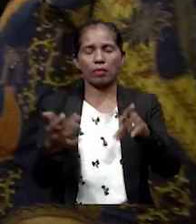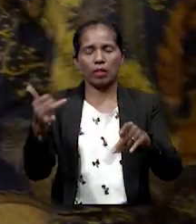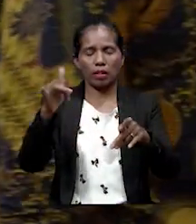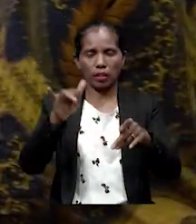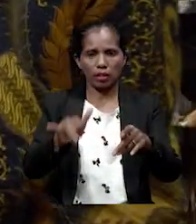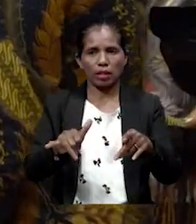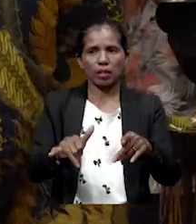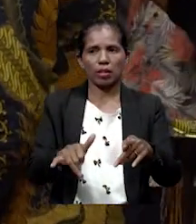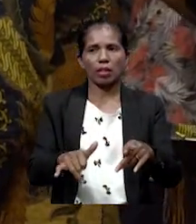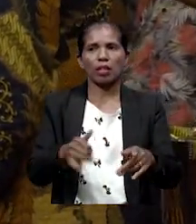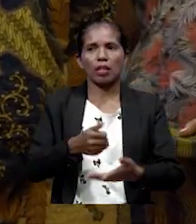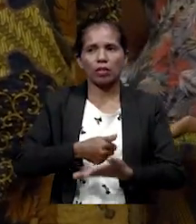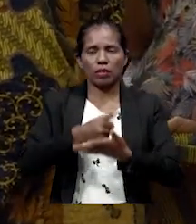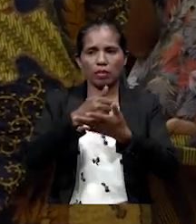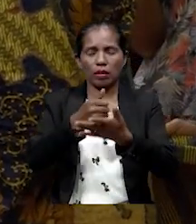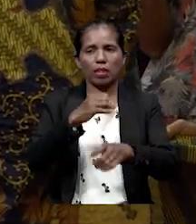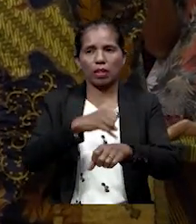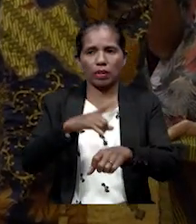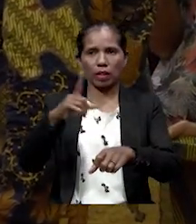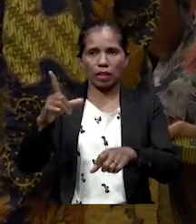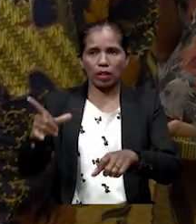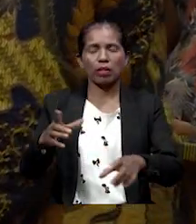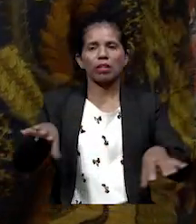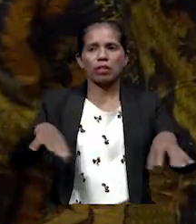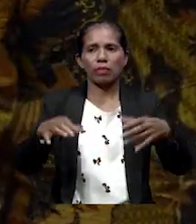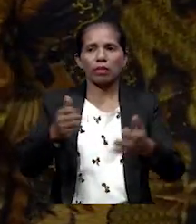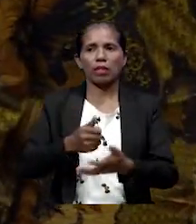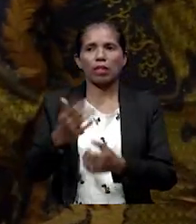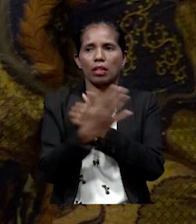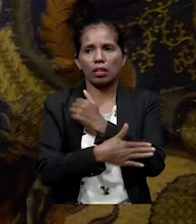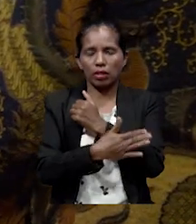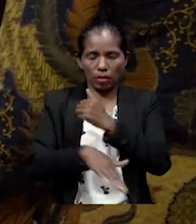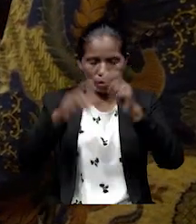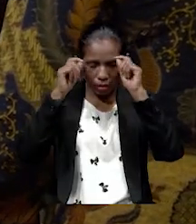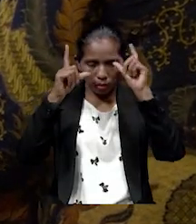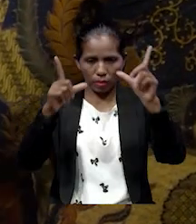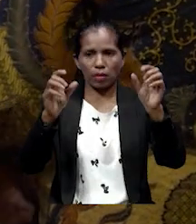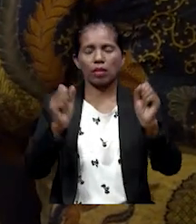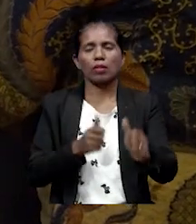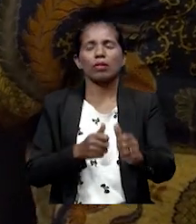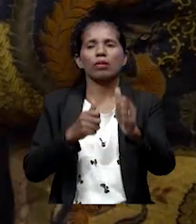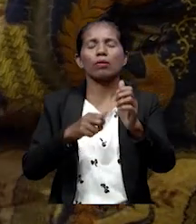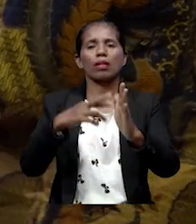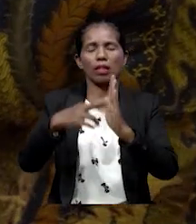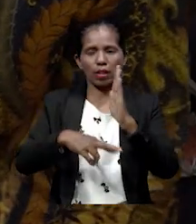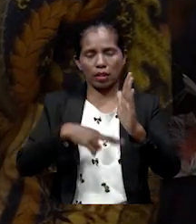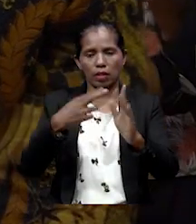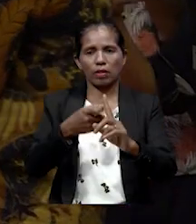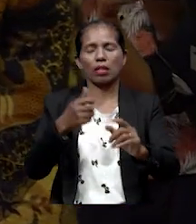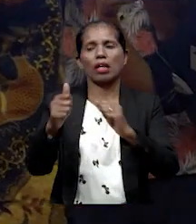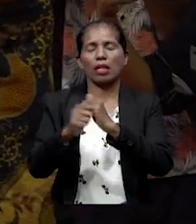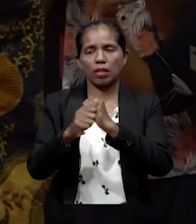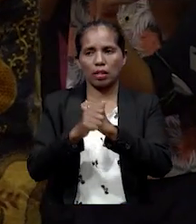militar, civil nacional ou internacional, nebe servir na São Timor, no proba ordem social, no causa ação